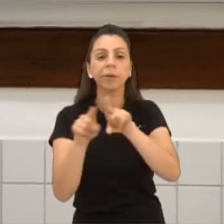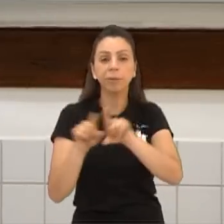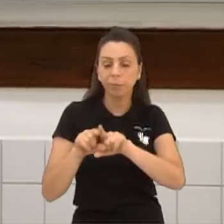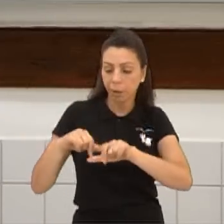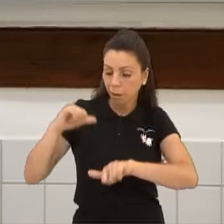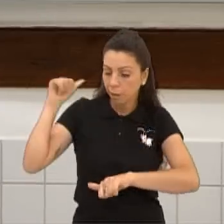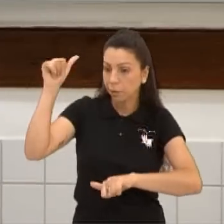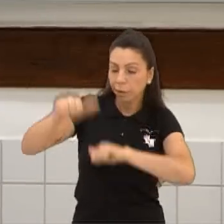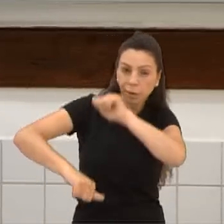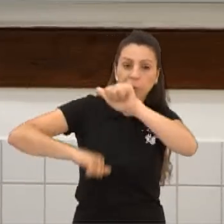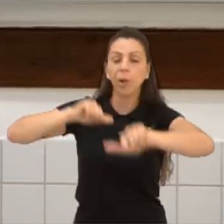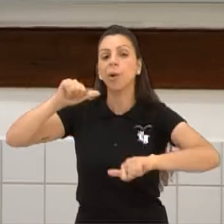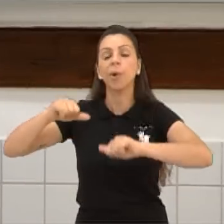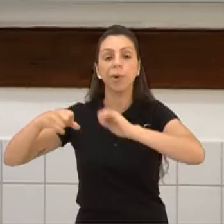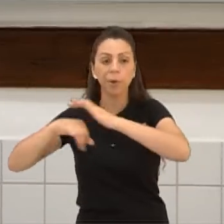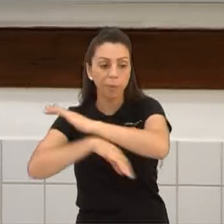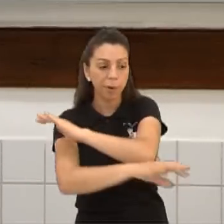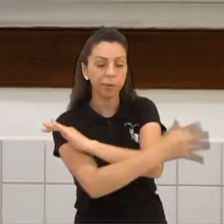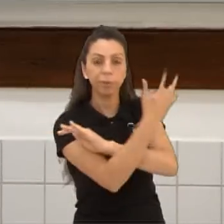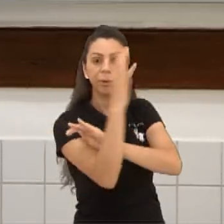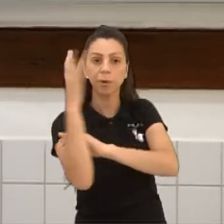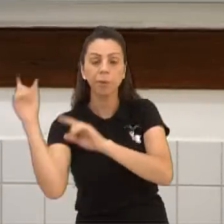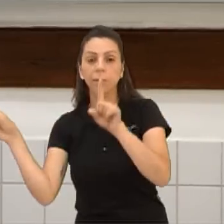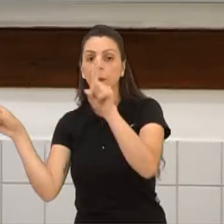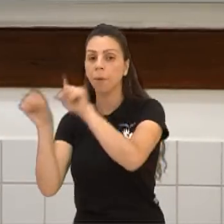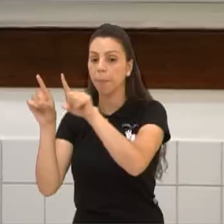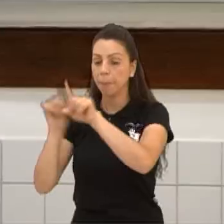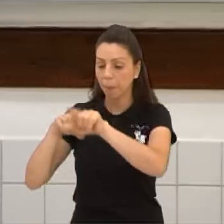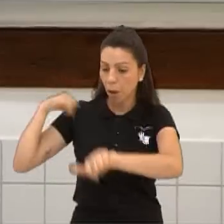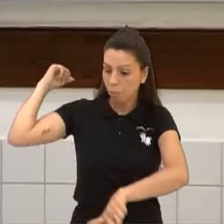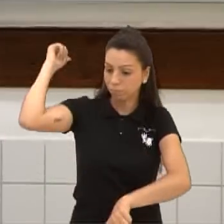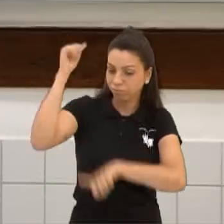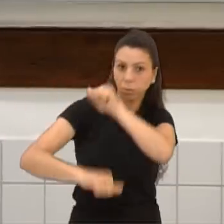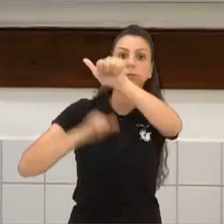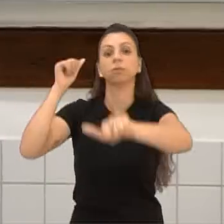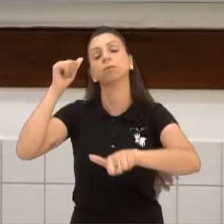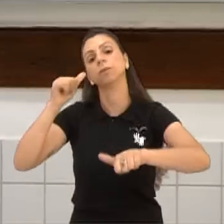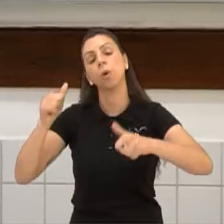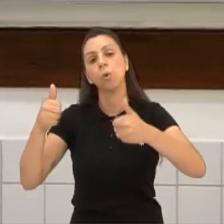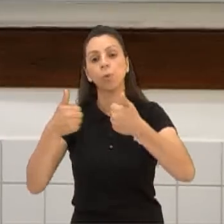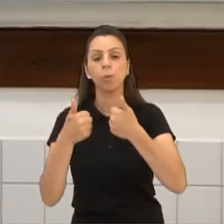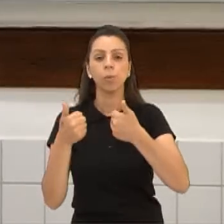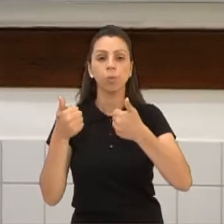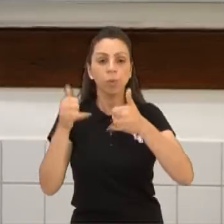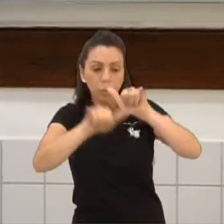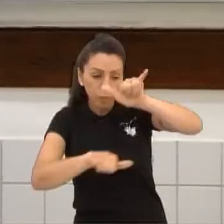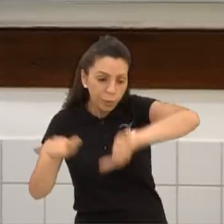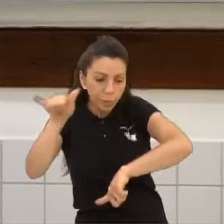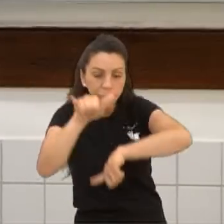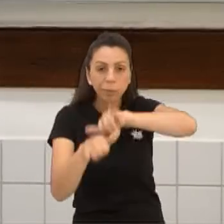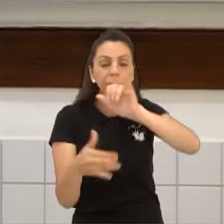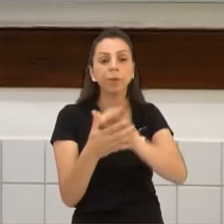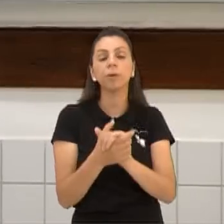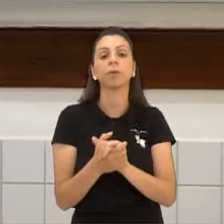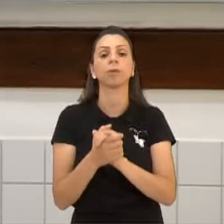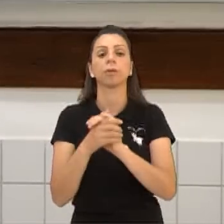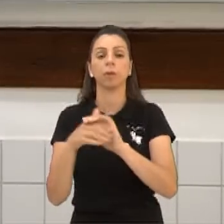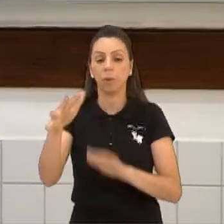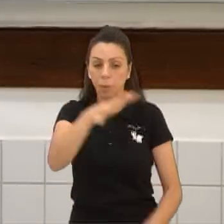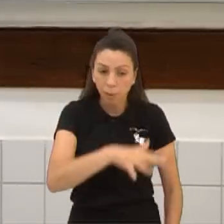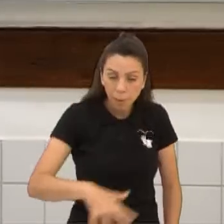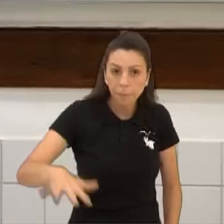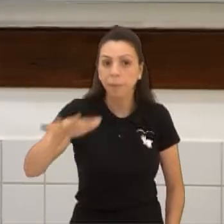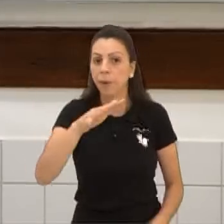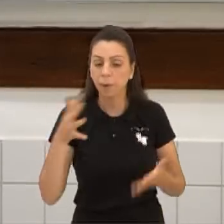com o ecossistema, tem a condição de transformar quimicamente os componentes que o ambiente nos oferece